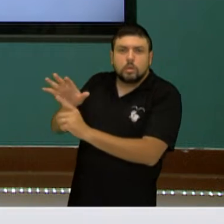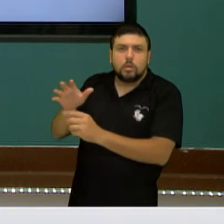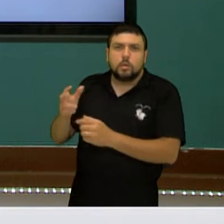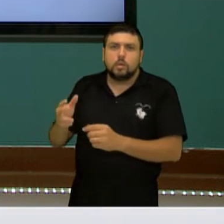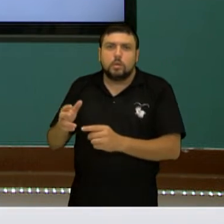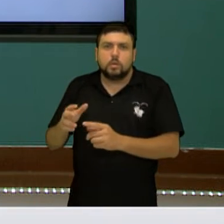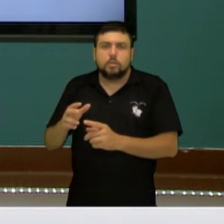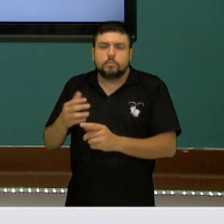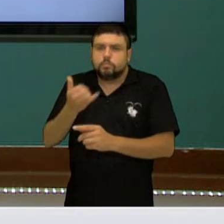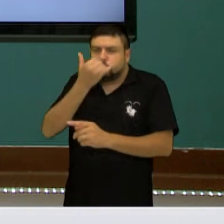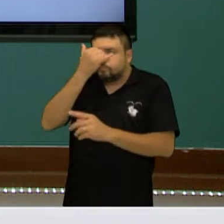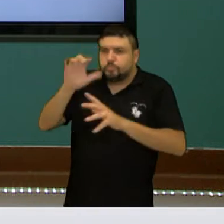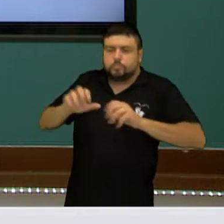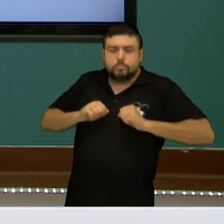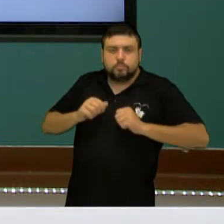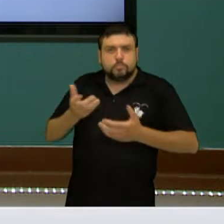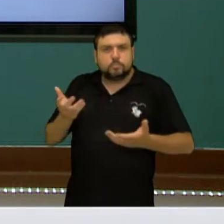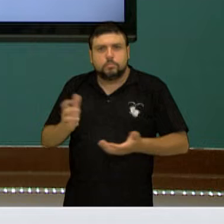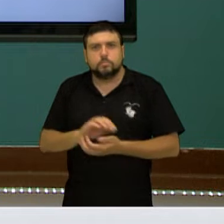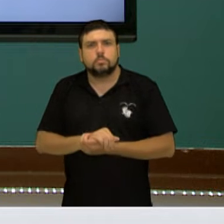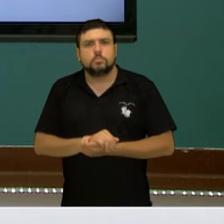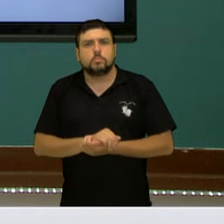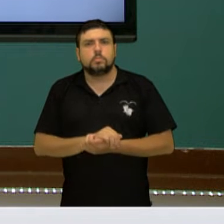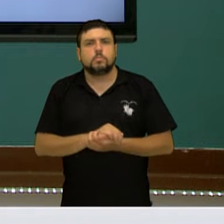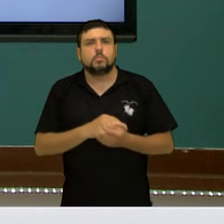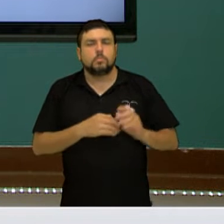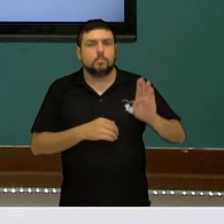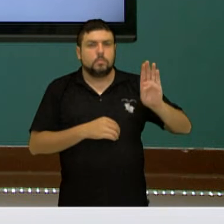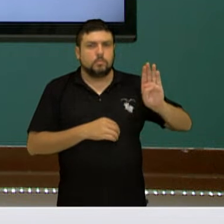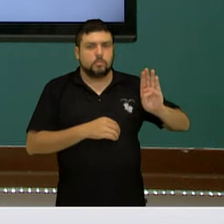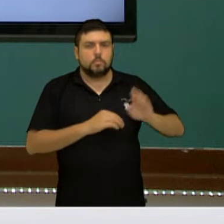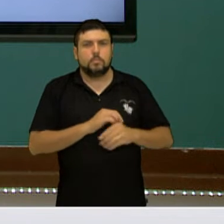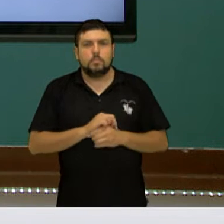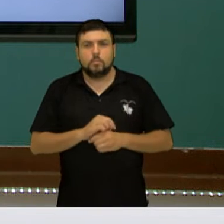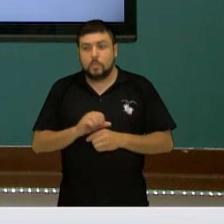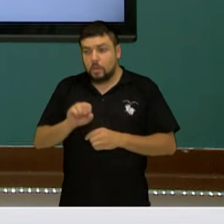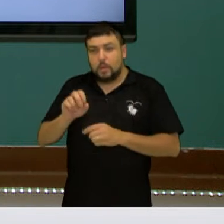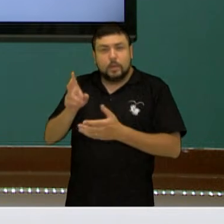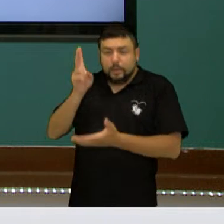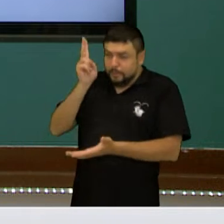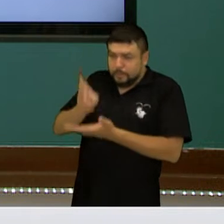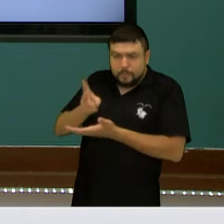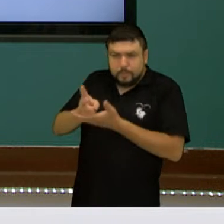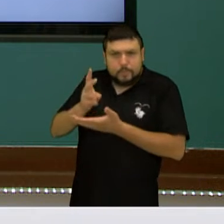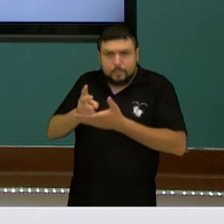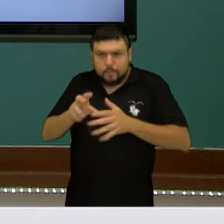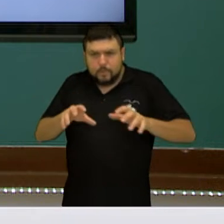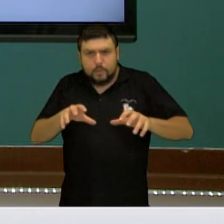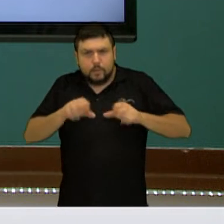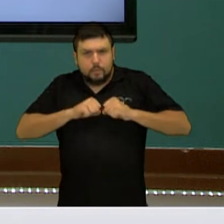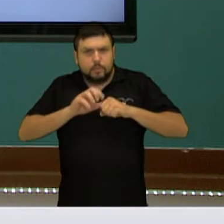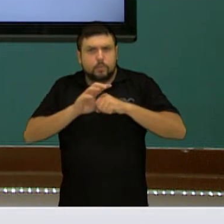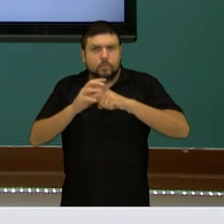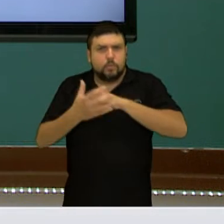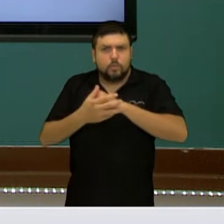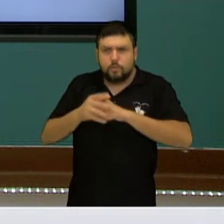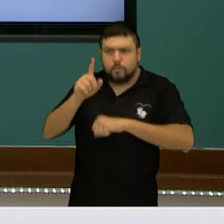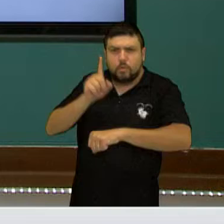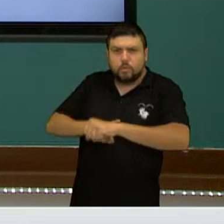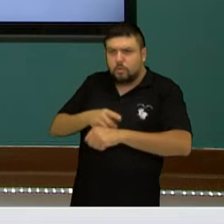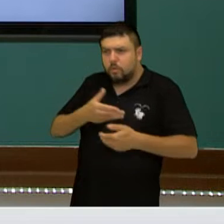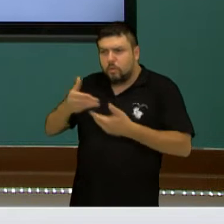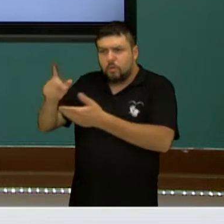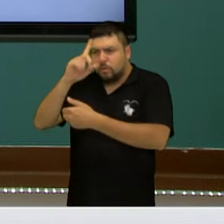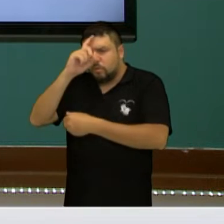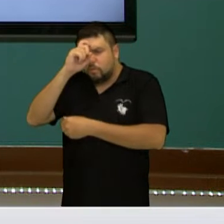todos contraiam. A letra B. Sempre que alguém tiver Covid-19, deve ser hospitalizado. Olha a palavrinha que eu te falei